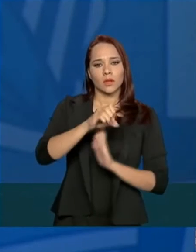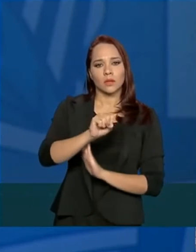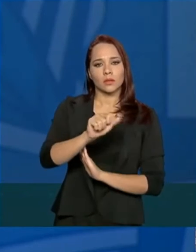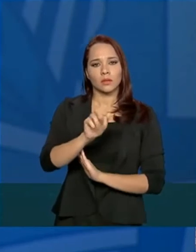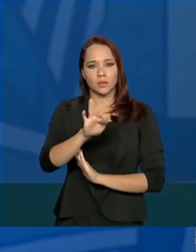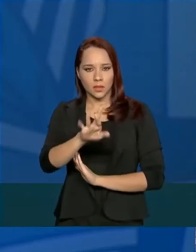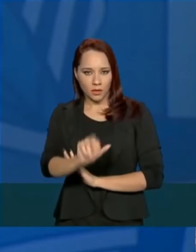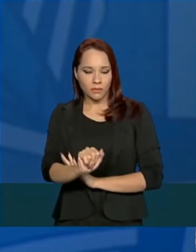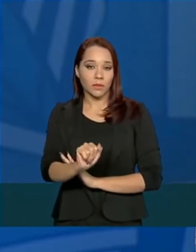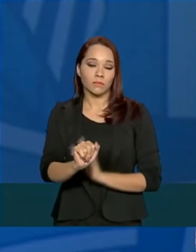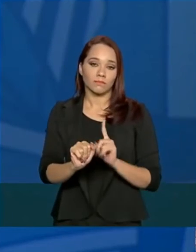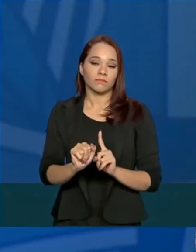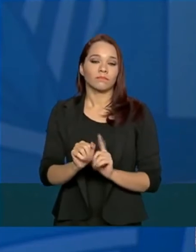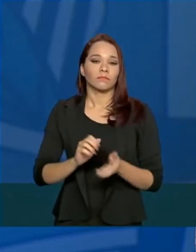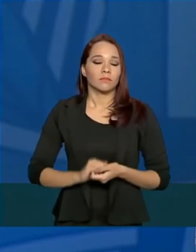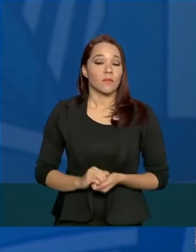2020-2021.